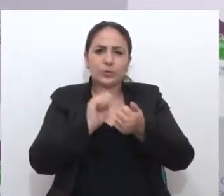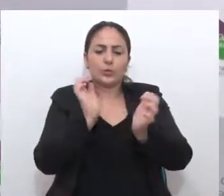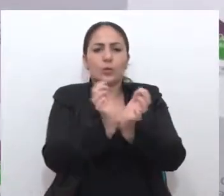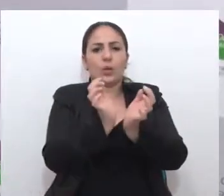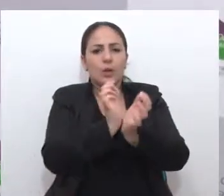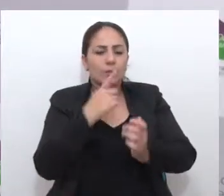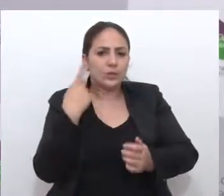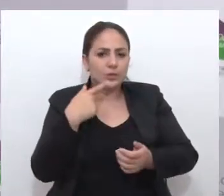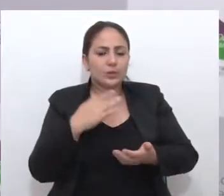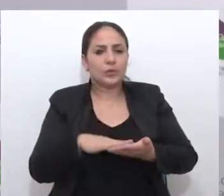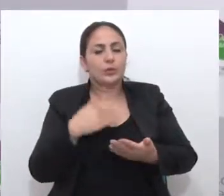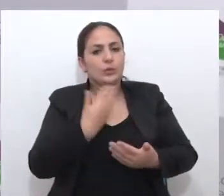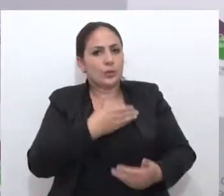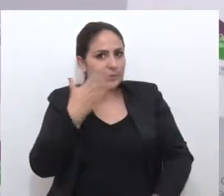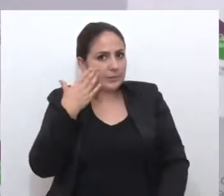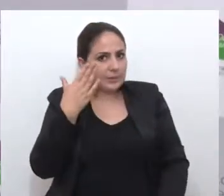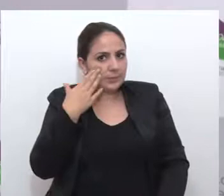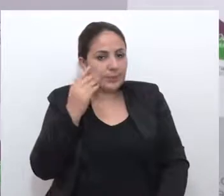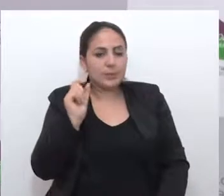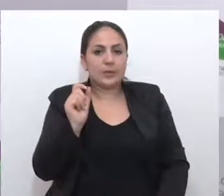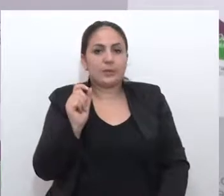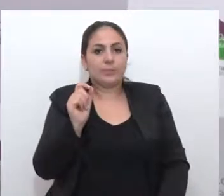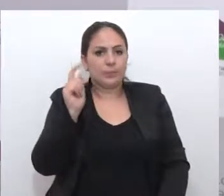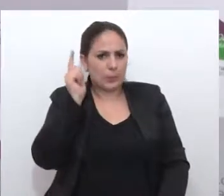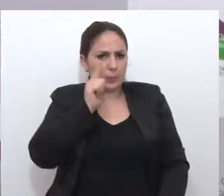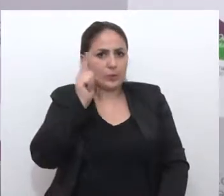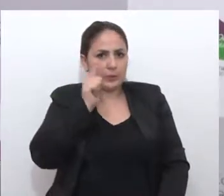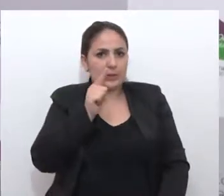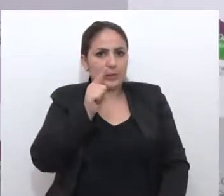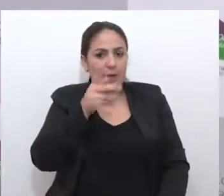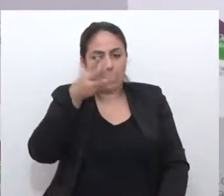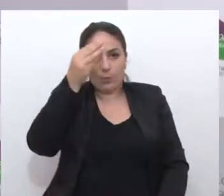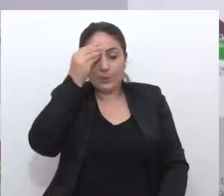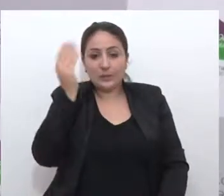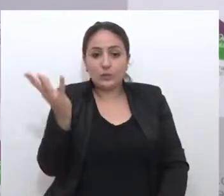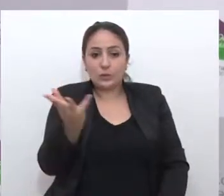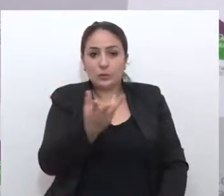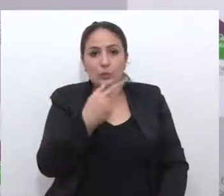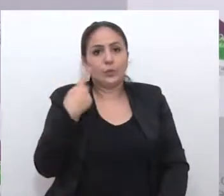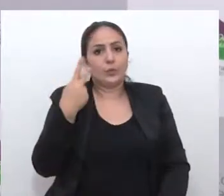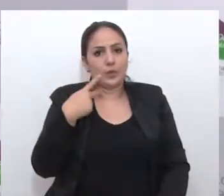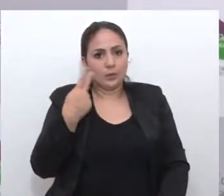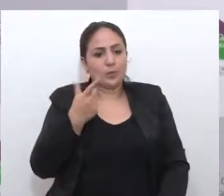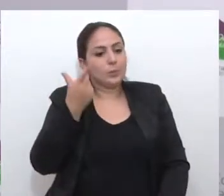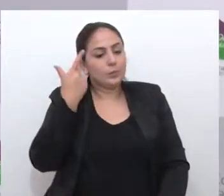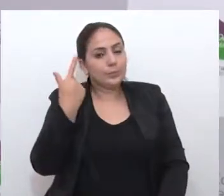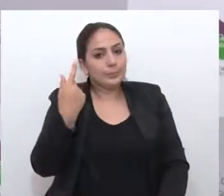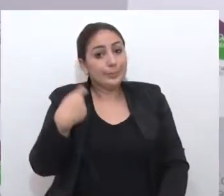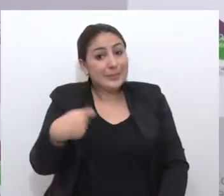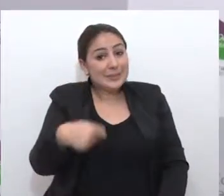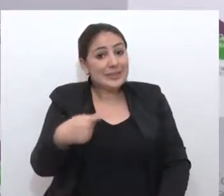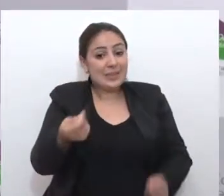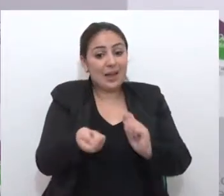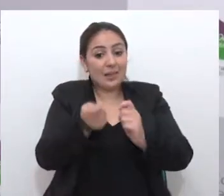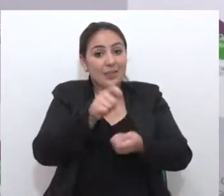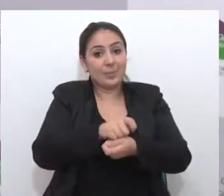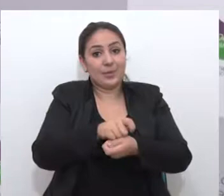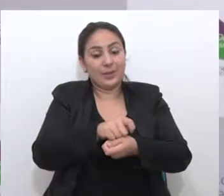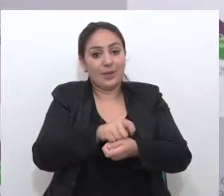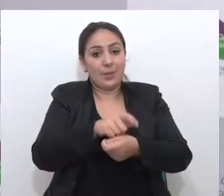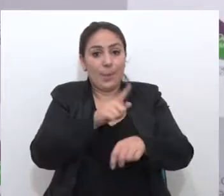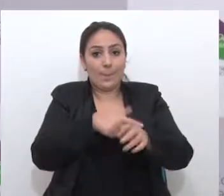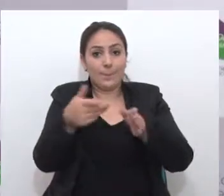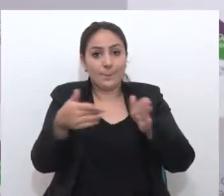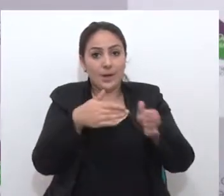vereadores sobre isso, temos a certeza de que haverá compreensão de que é necessário readequar os